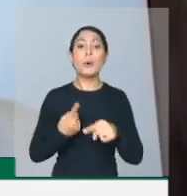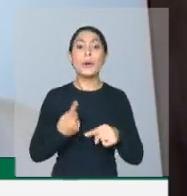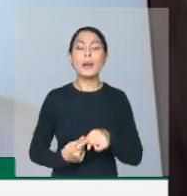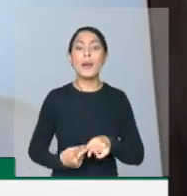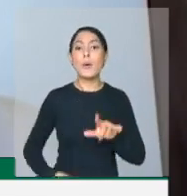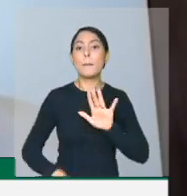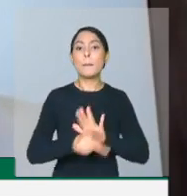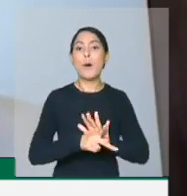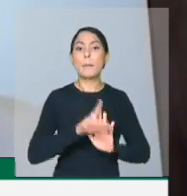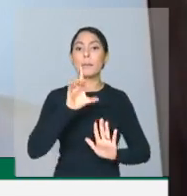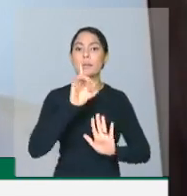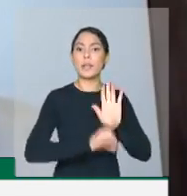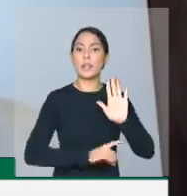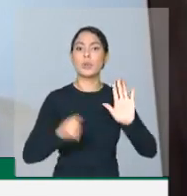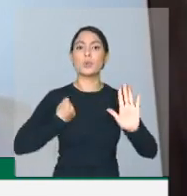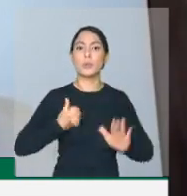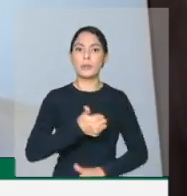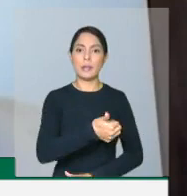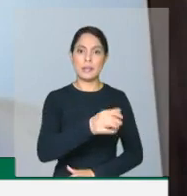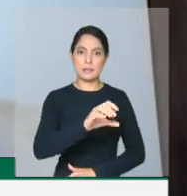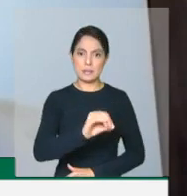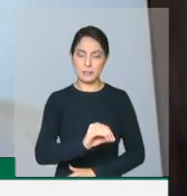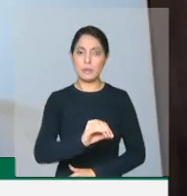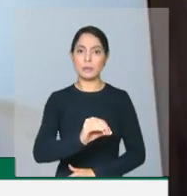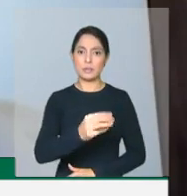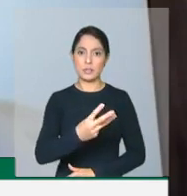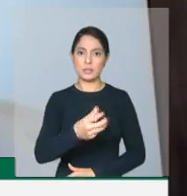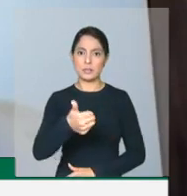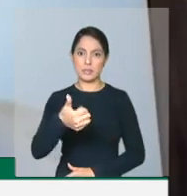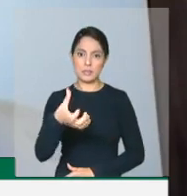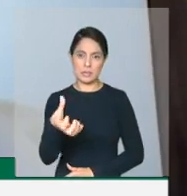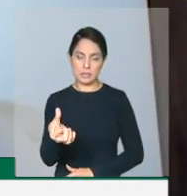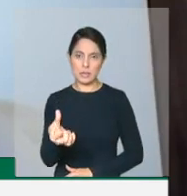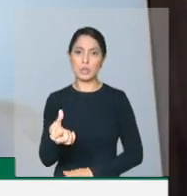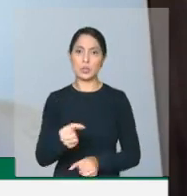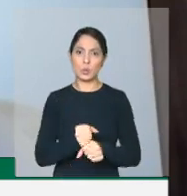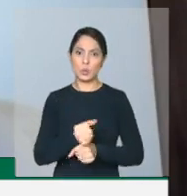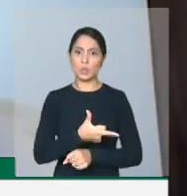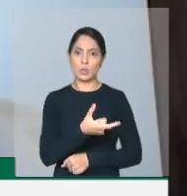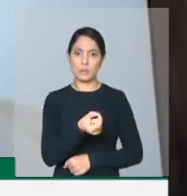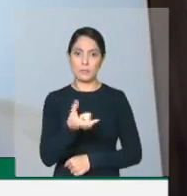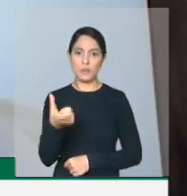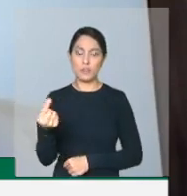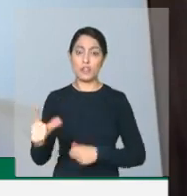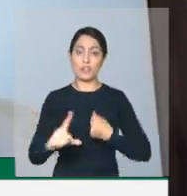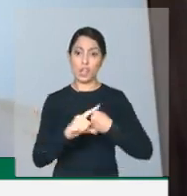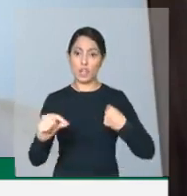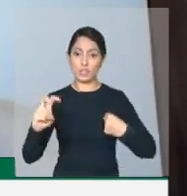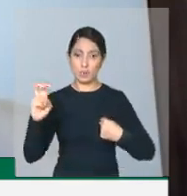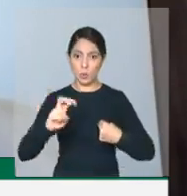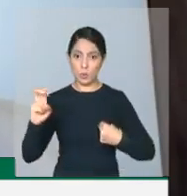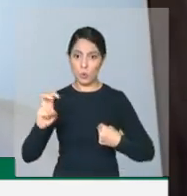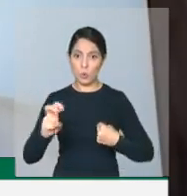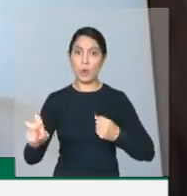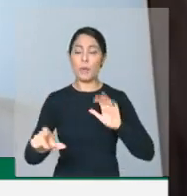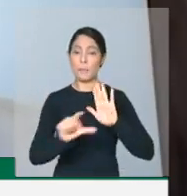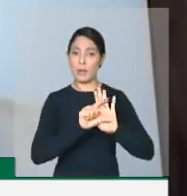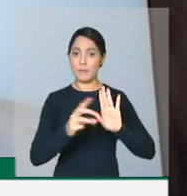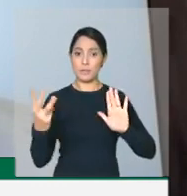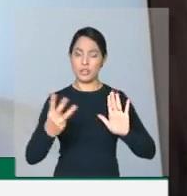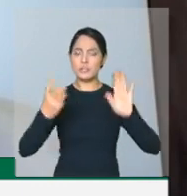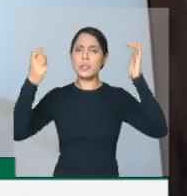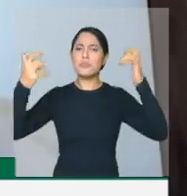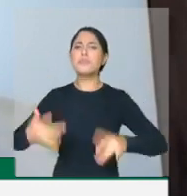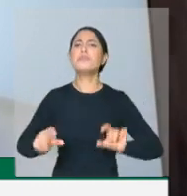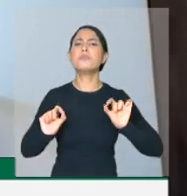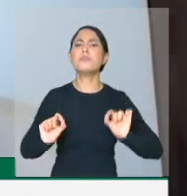Decreto 10.316, de 7 de abril de 2020, em seu artigo 5º, parágrafo 3º,